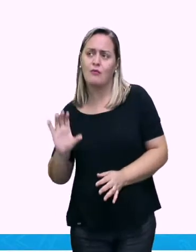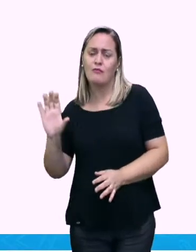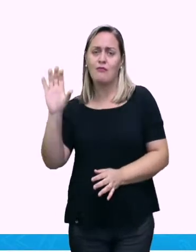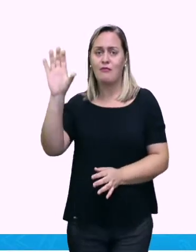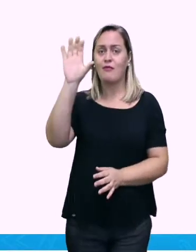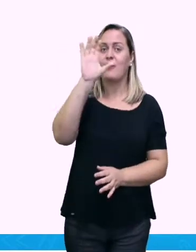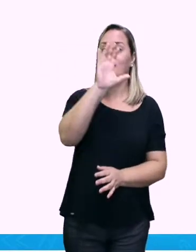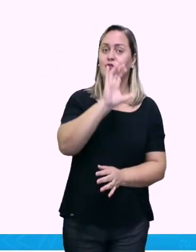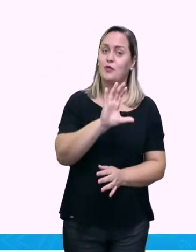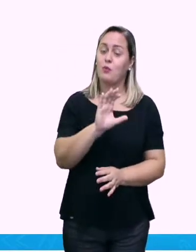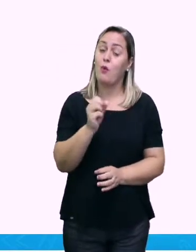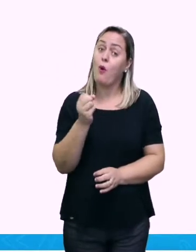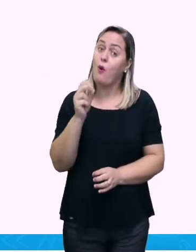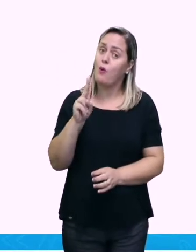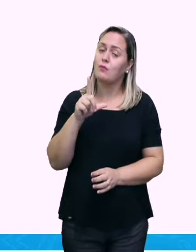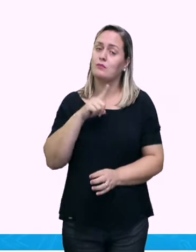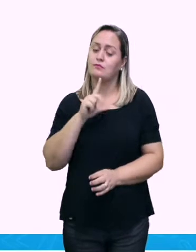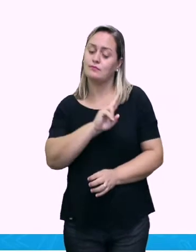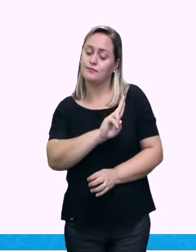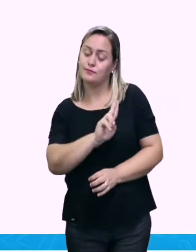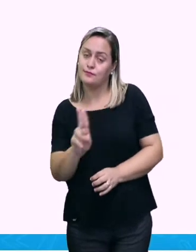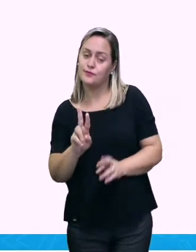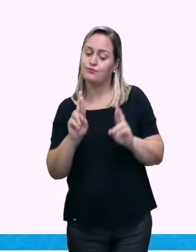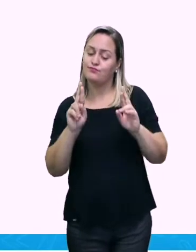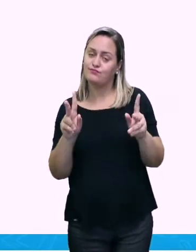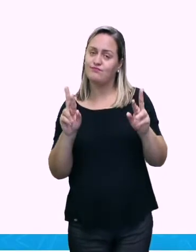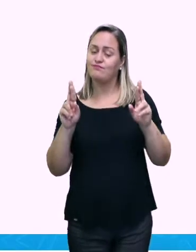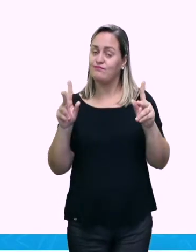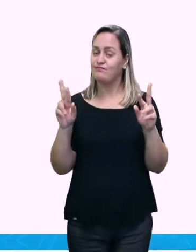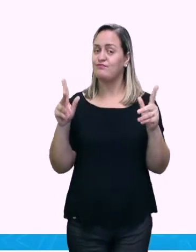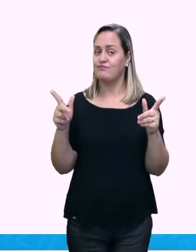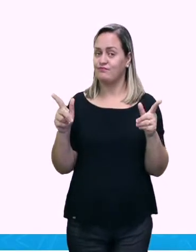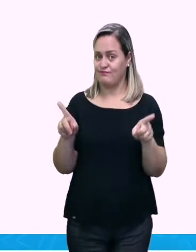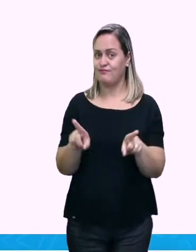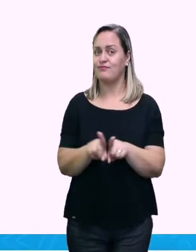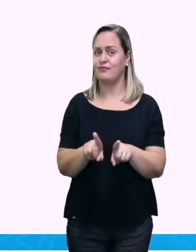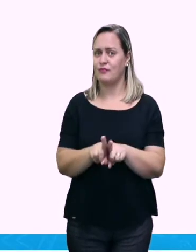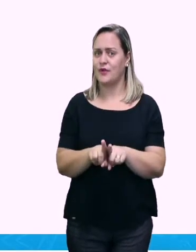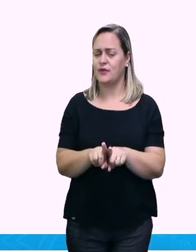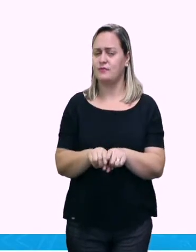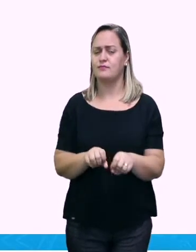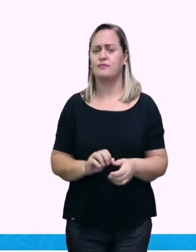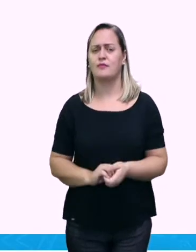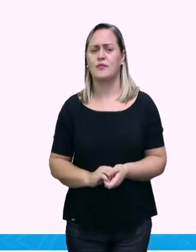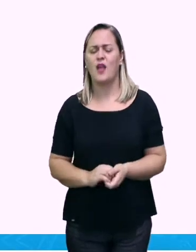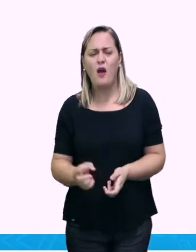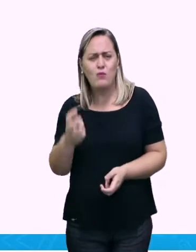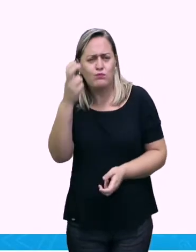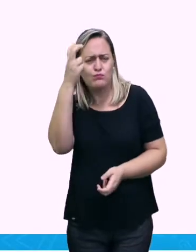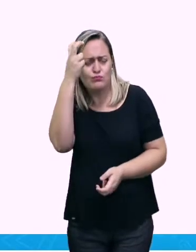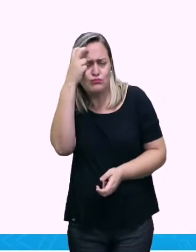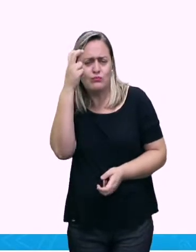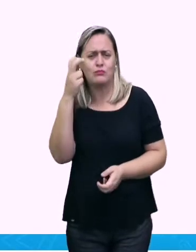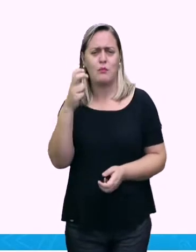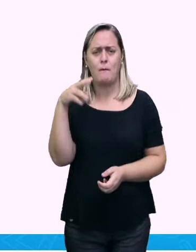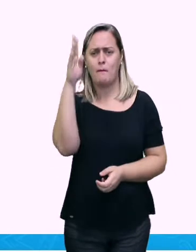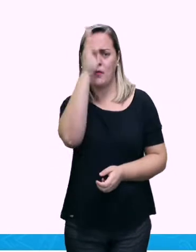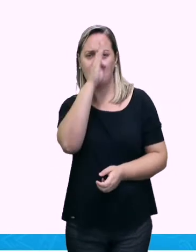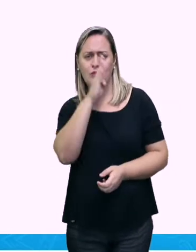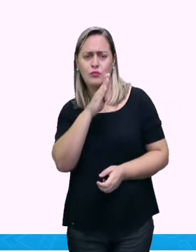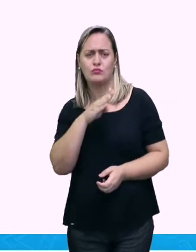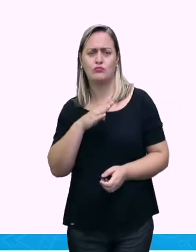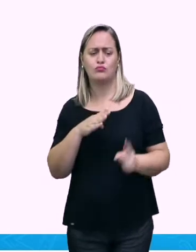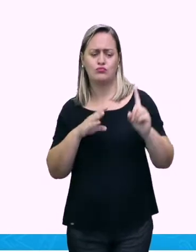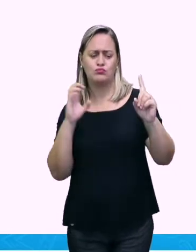na verdade, nomes diferentes. Além disso, a cultura brasileira é influenciada pela cultura